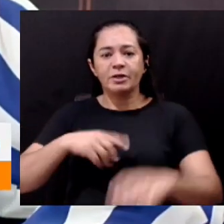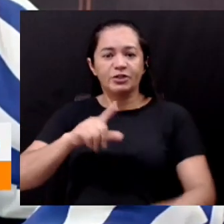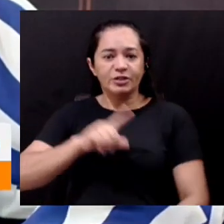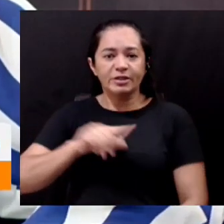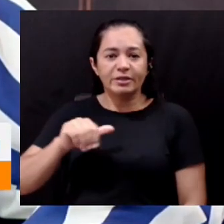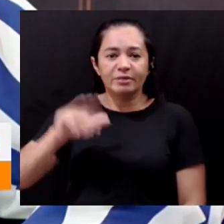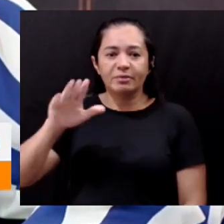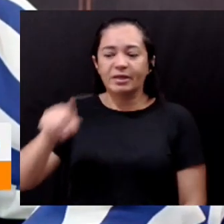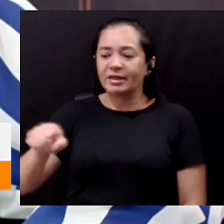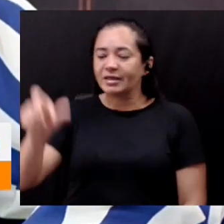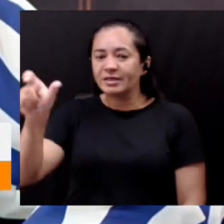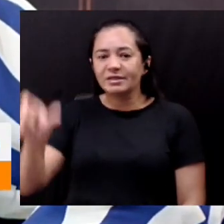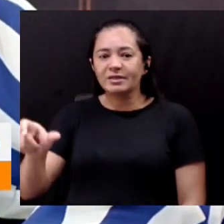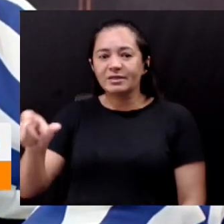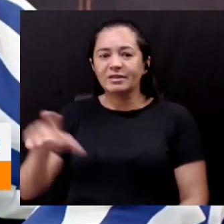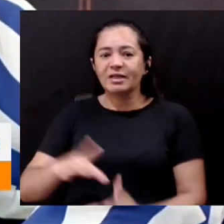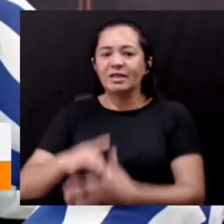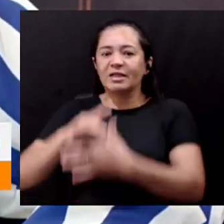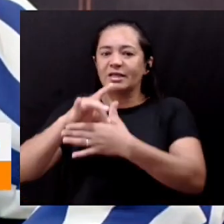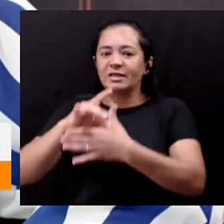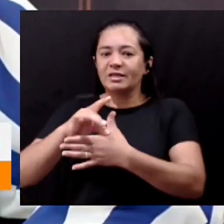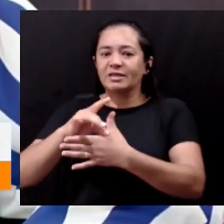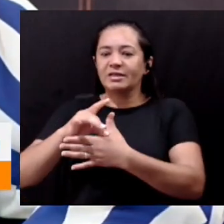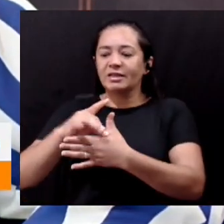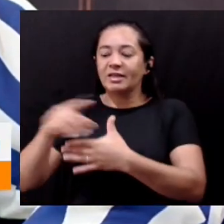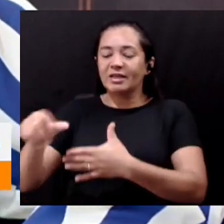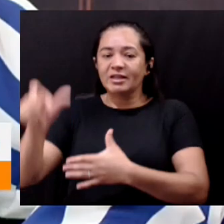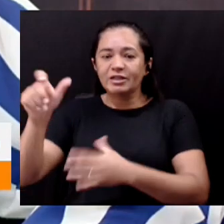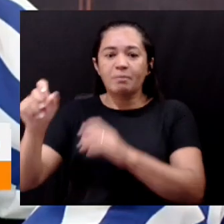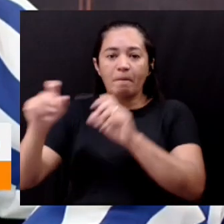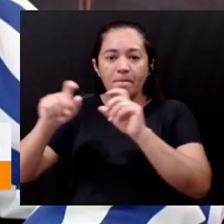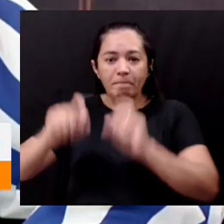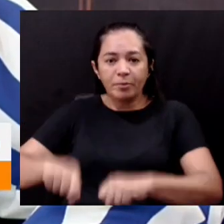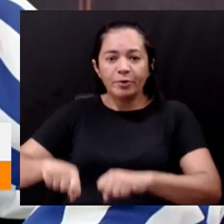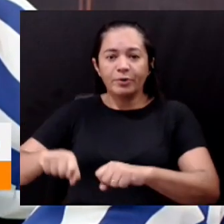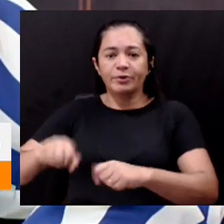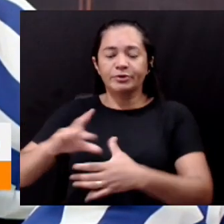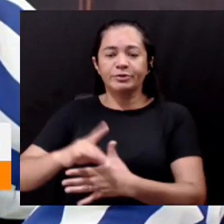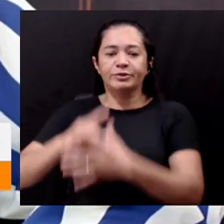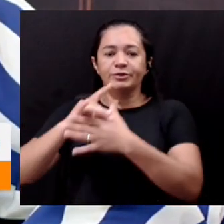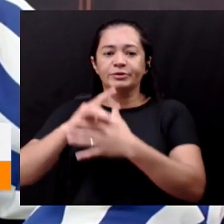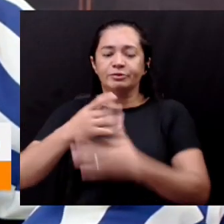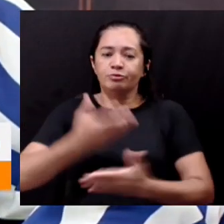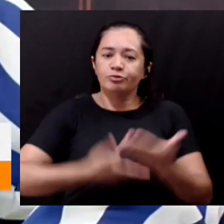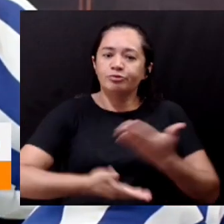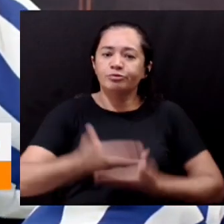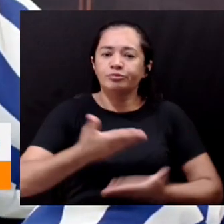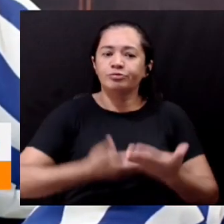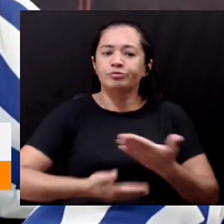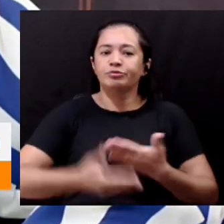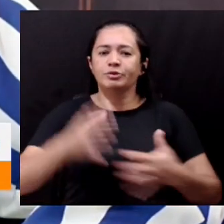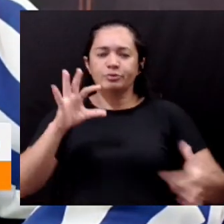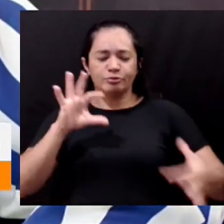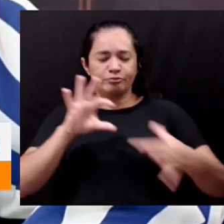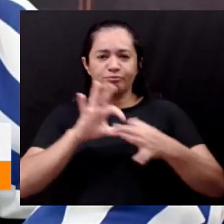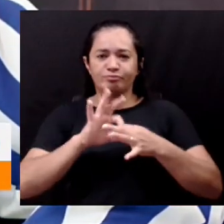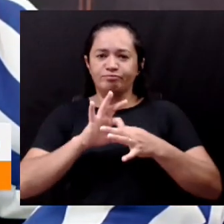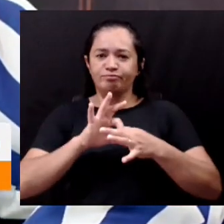mais colaborativos, líderes que têm ali uma conexão diferenciada, que não só de submissão, né,